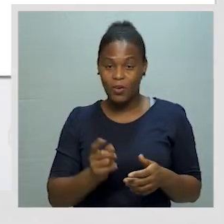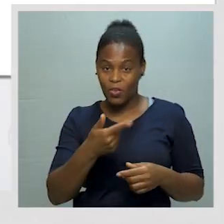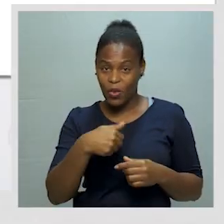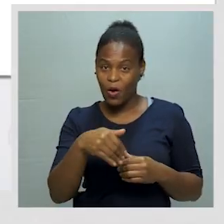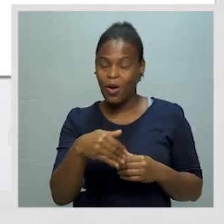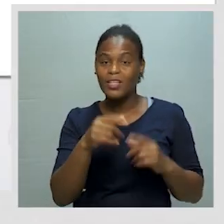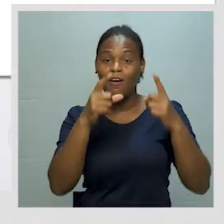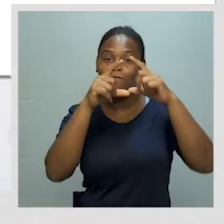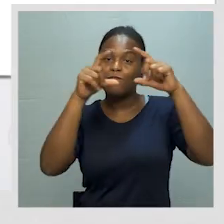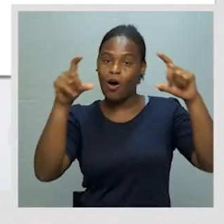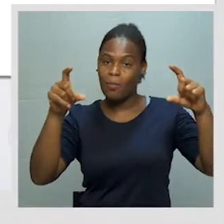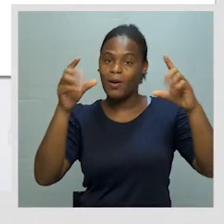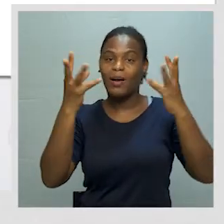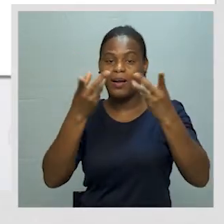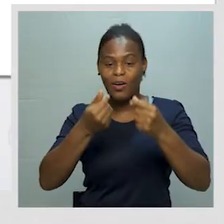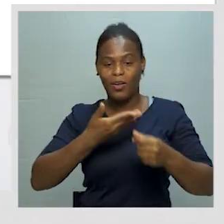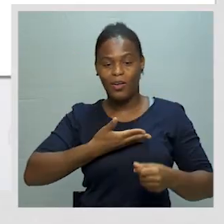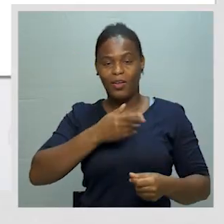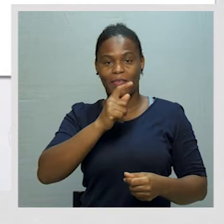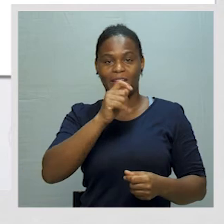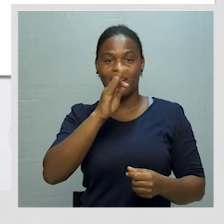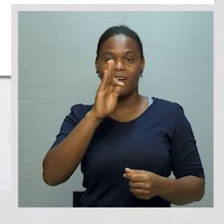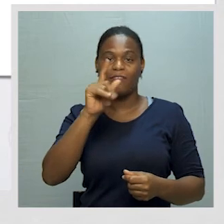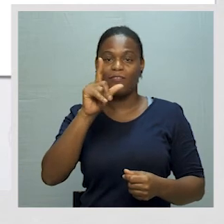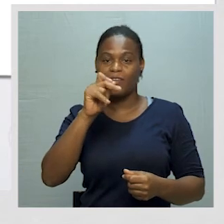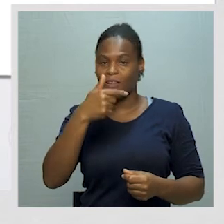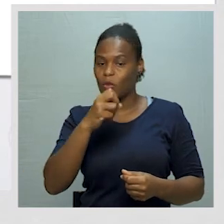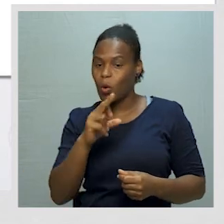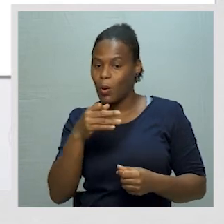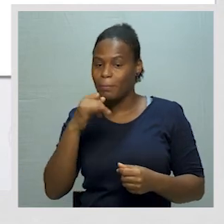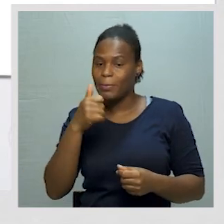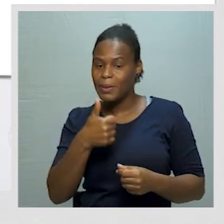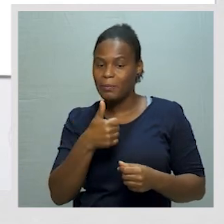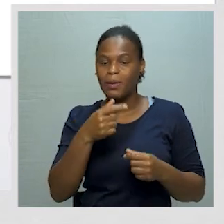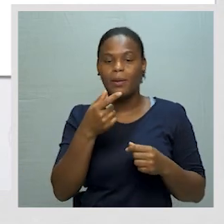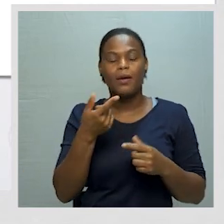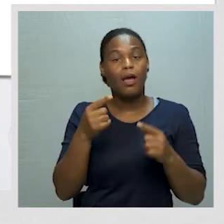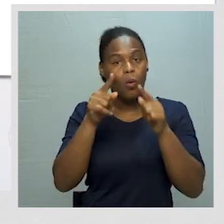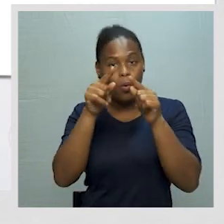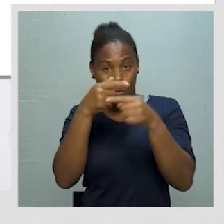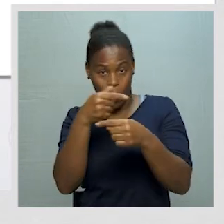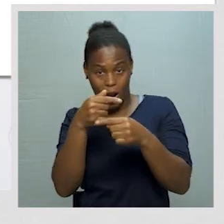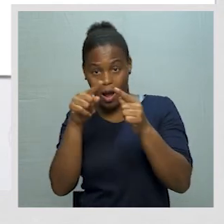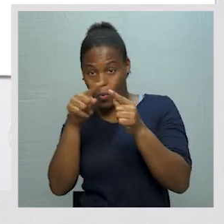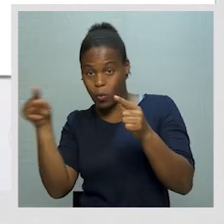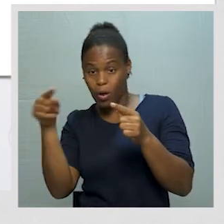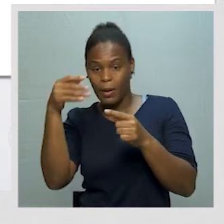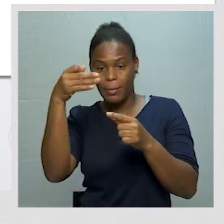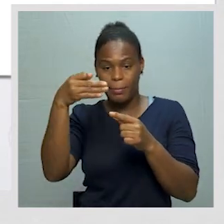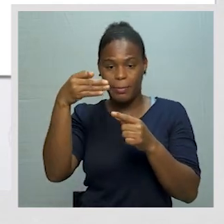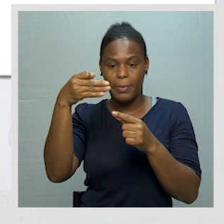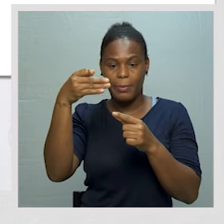Nós vamos colocar a fórmula de calcular o deflator do PIB, que é PIB a preços constantes, a dividir por PIB a